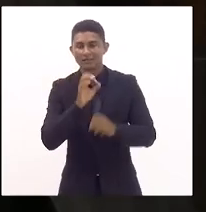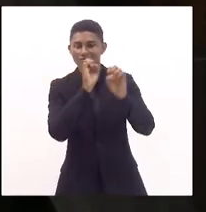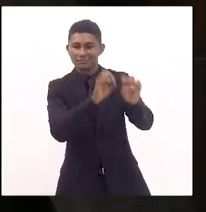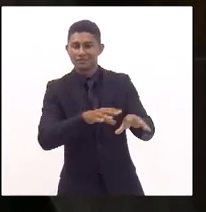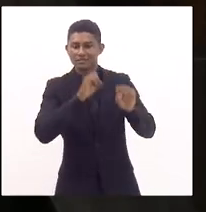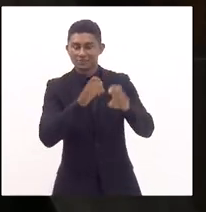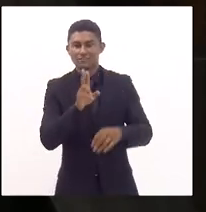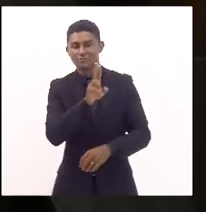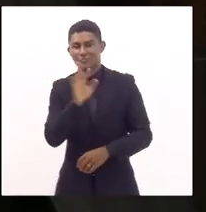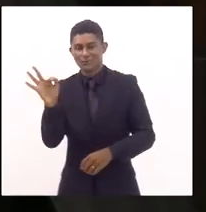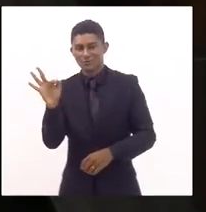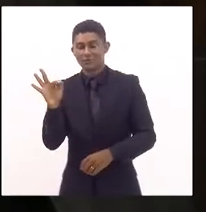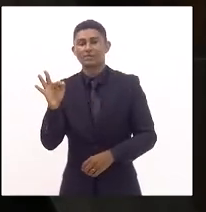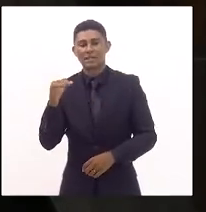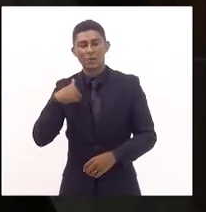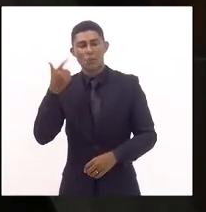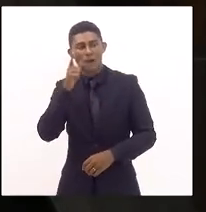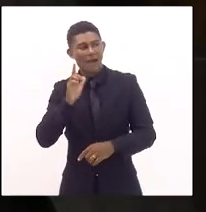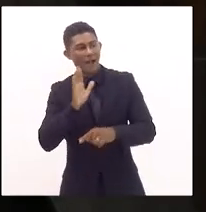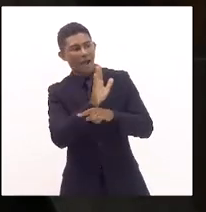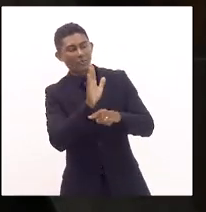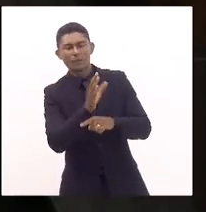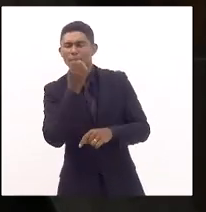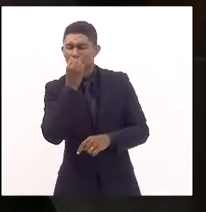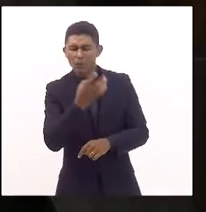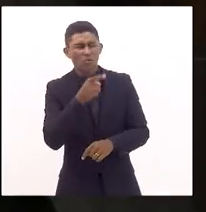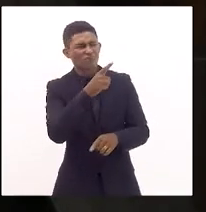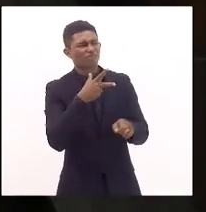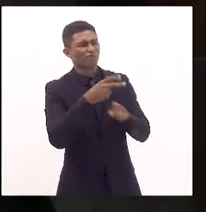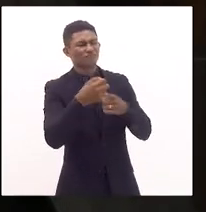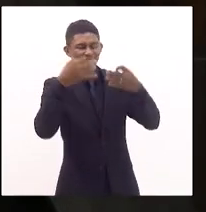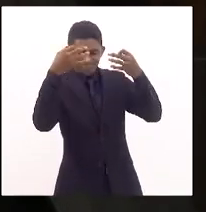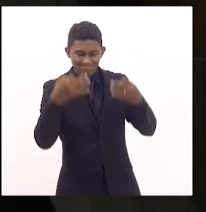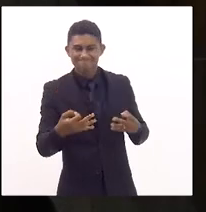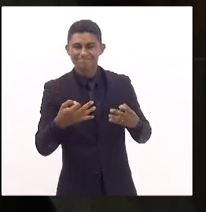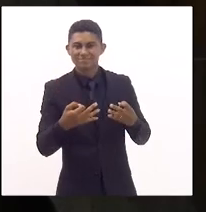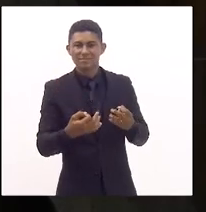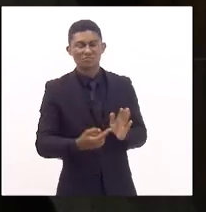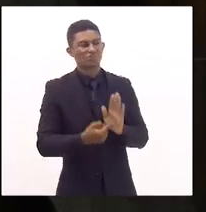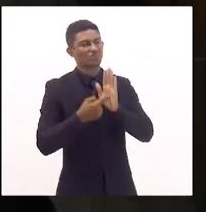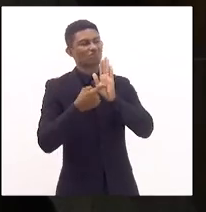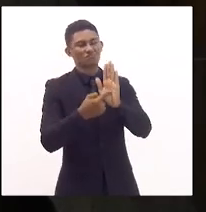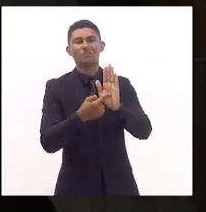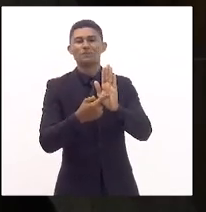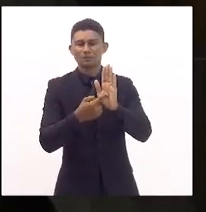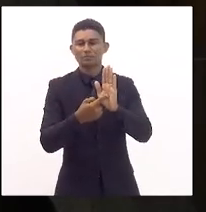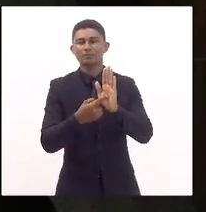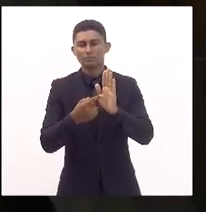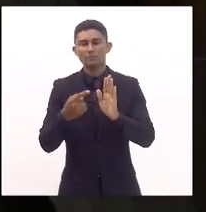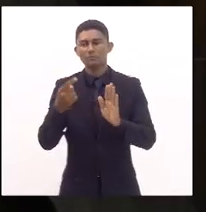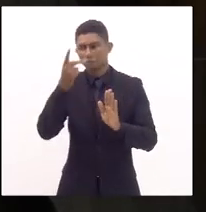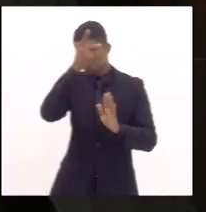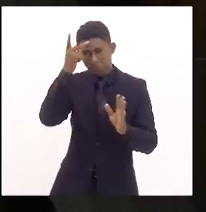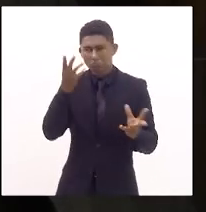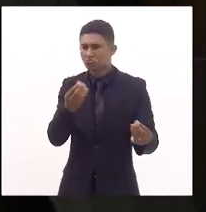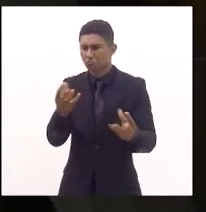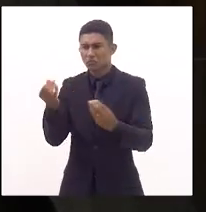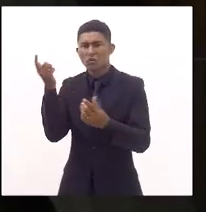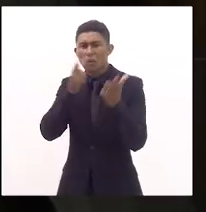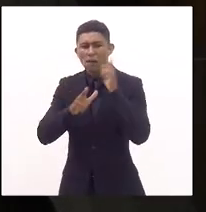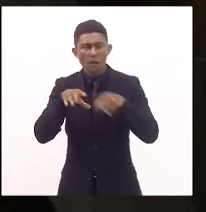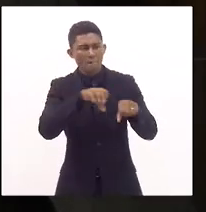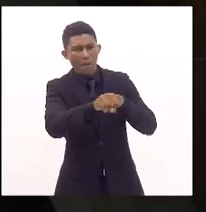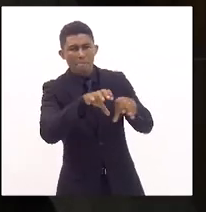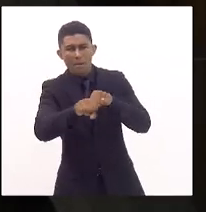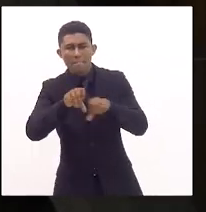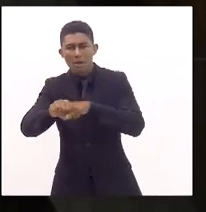que é uma experiência vitoriosa, exitosa, emblemática e, sobretudo, paradigmática para a formação de pedagogos e pedagogas,